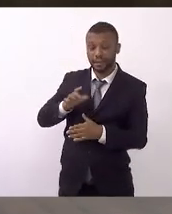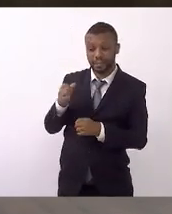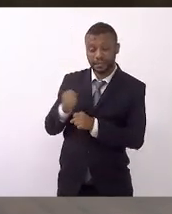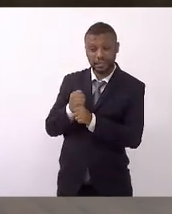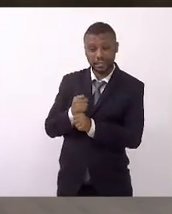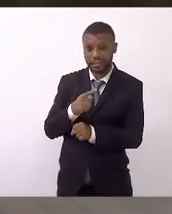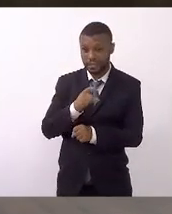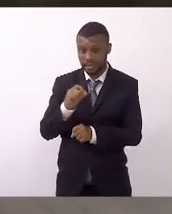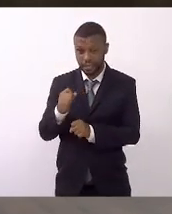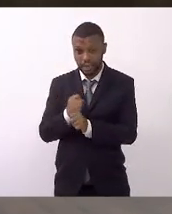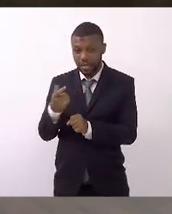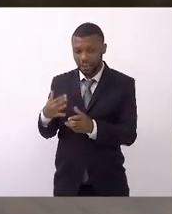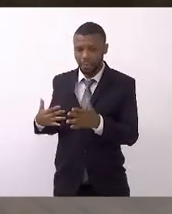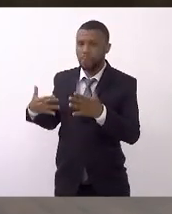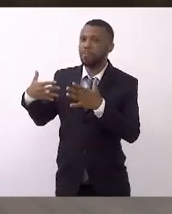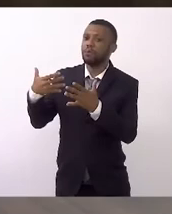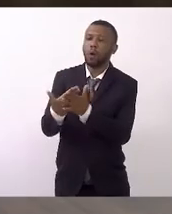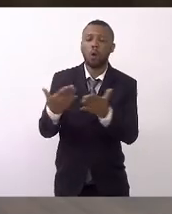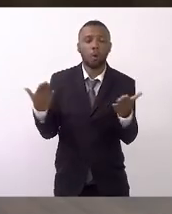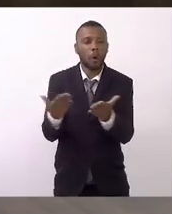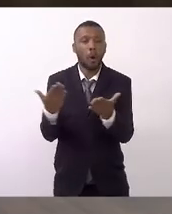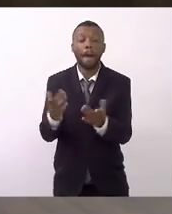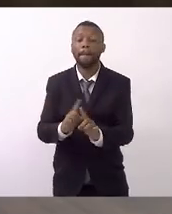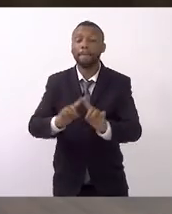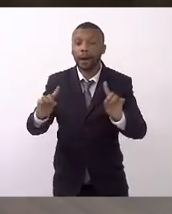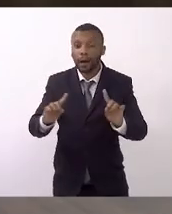aliás, deputado Carlos Mink,